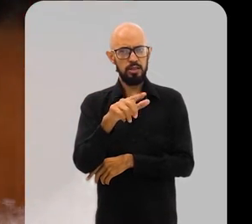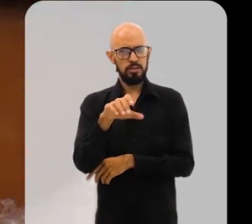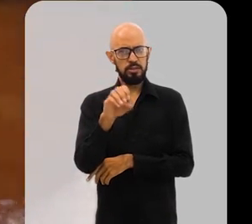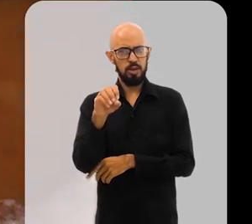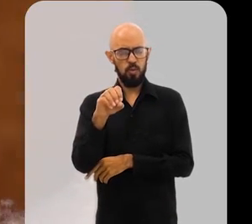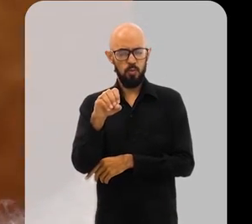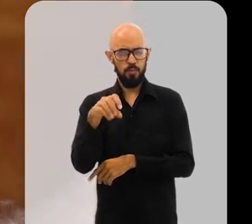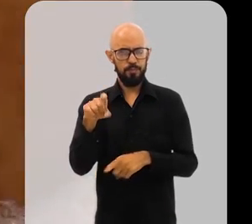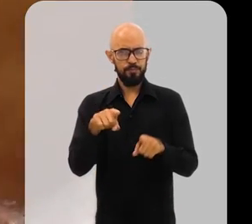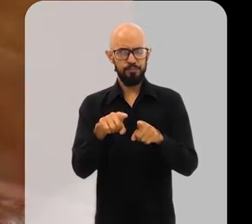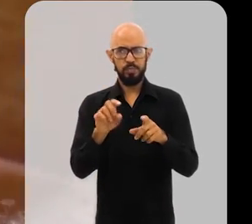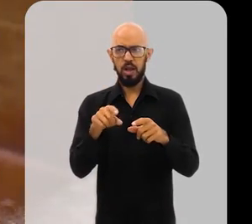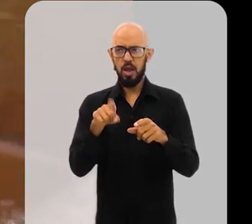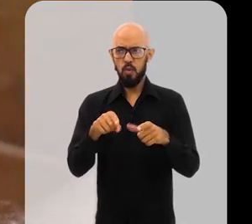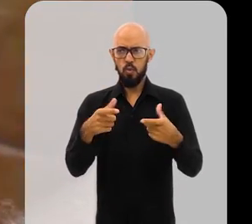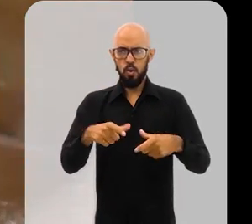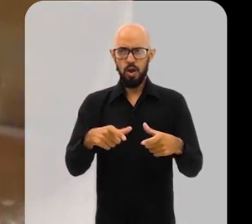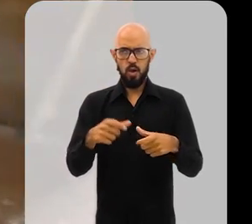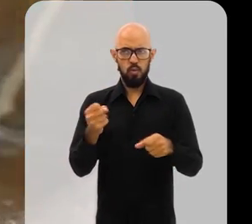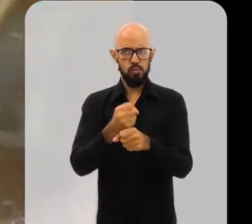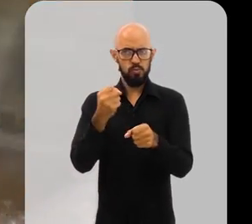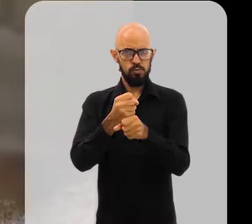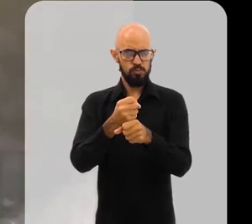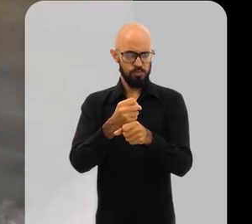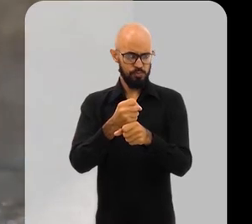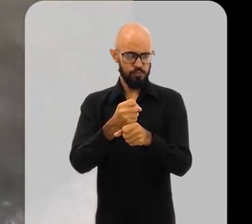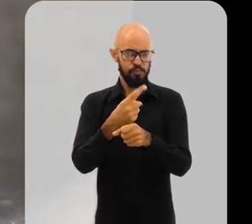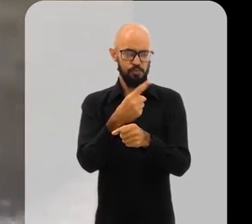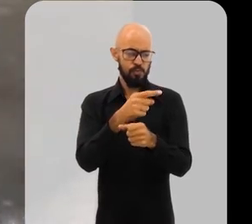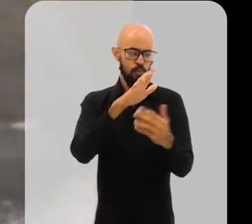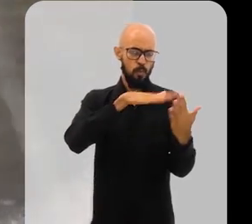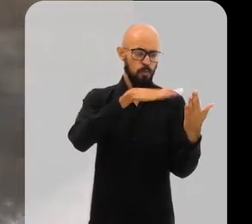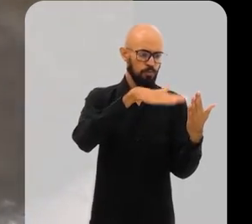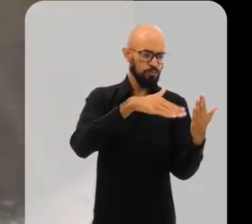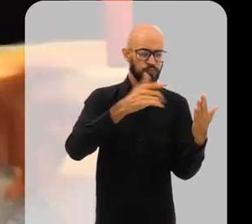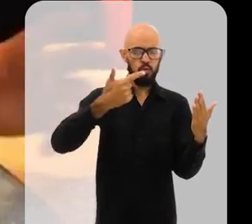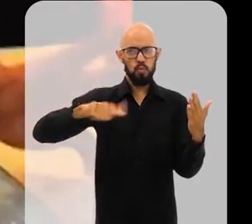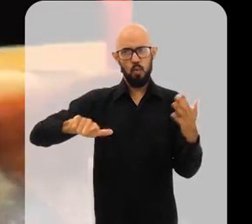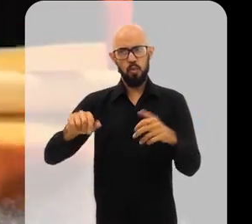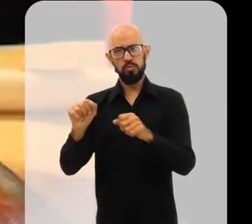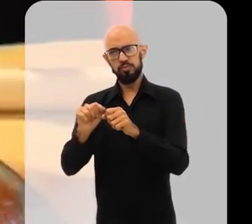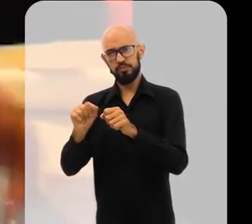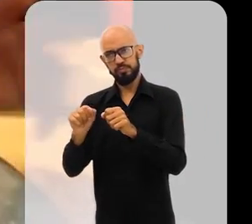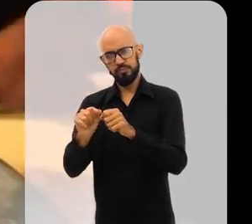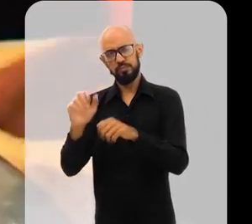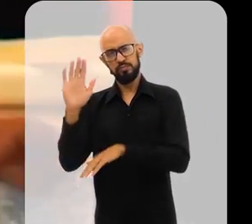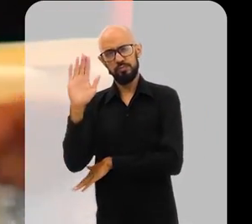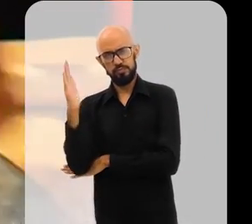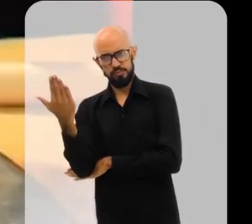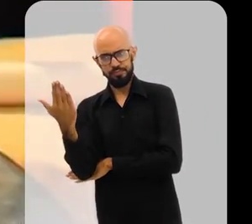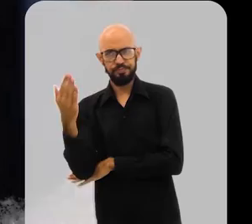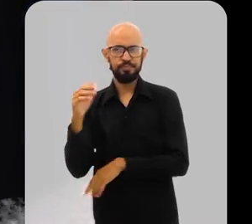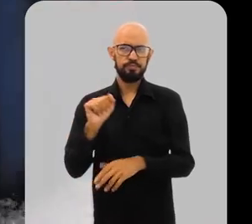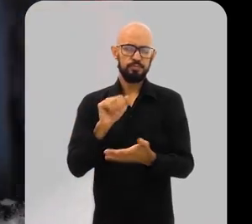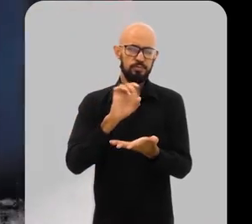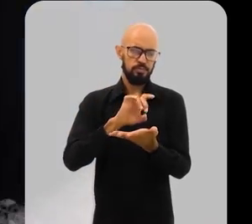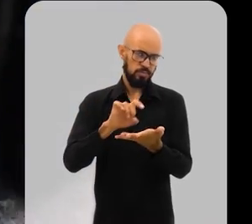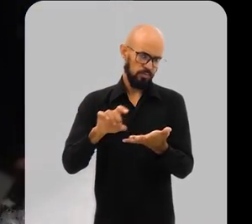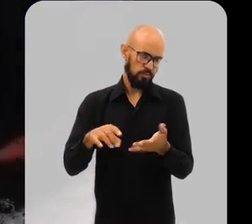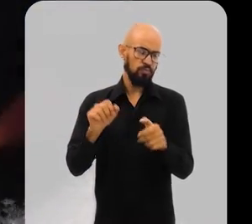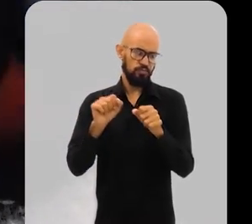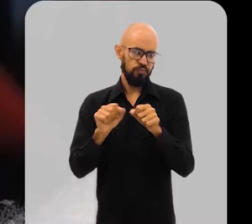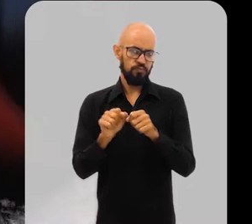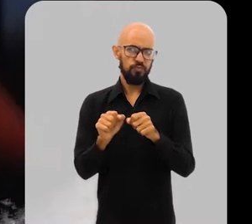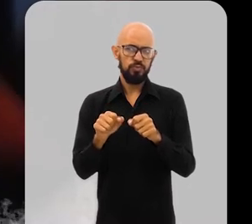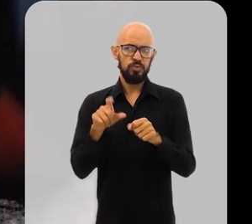construído por nós, né? Cada um de nós pintou, um fez uma parte, outro construiu com a madeira, etc e tal.